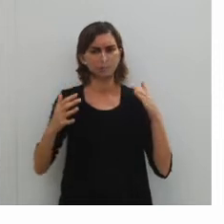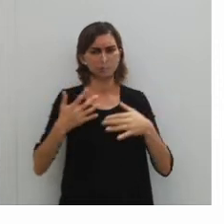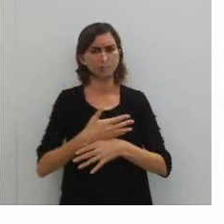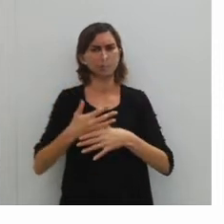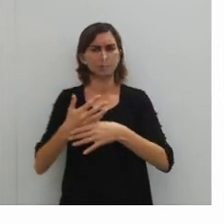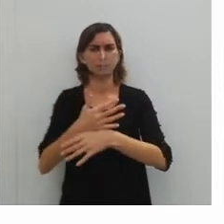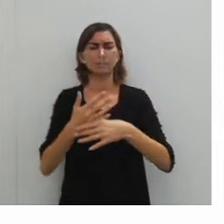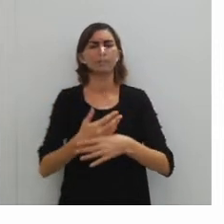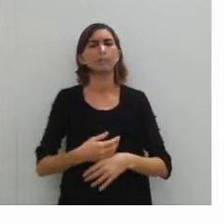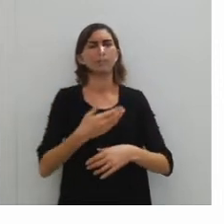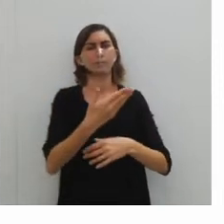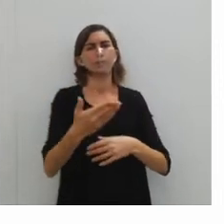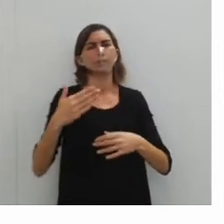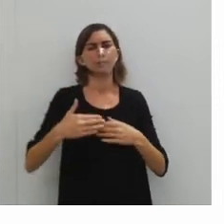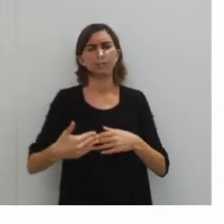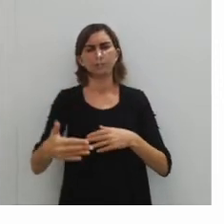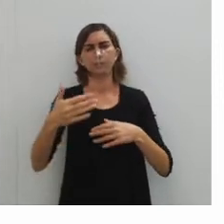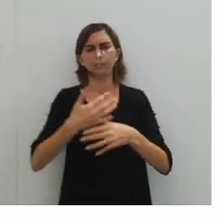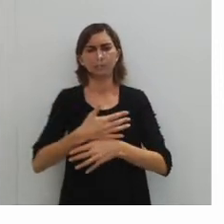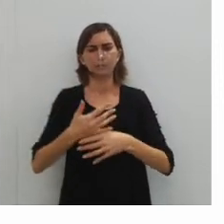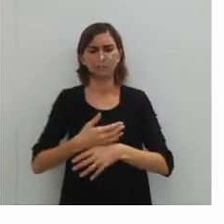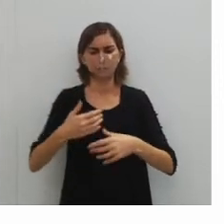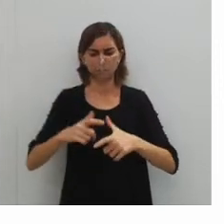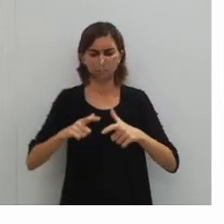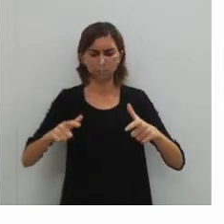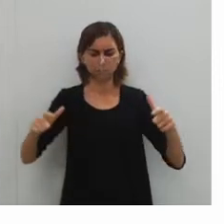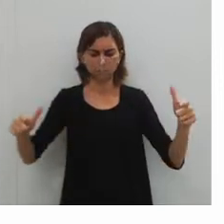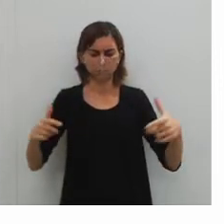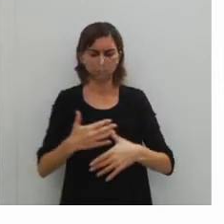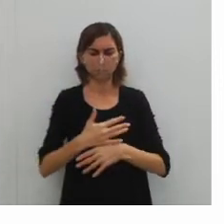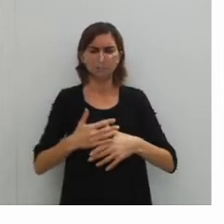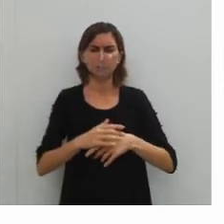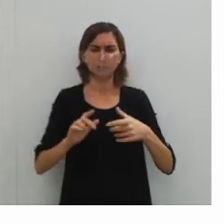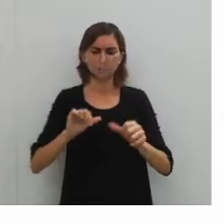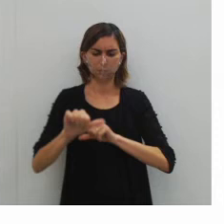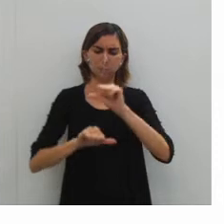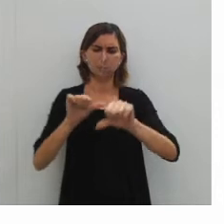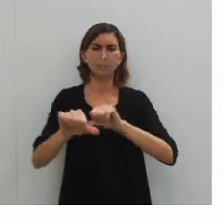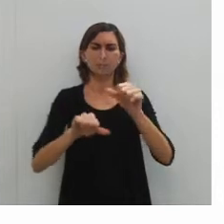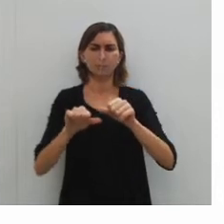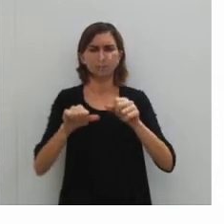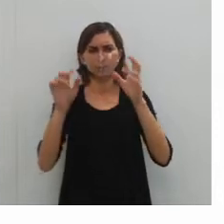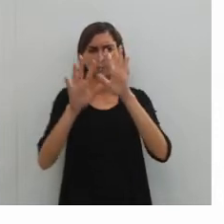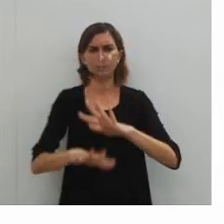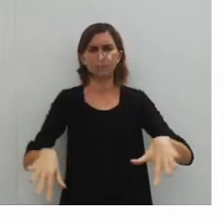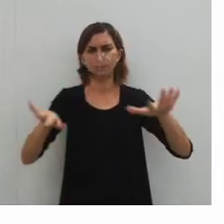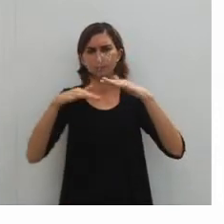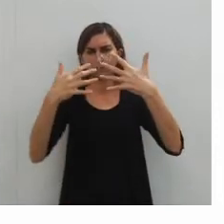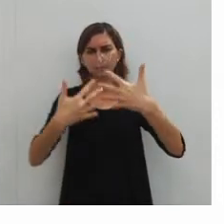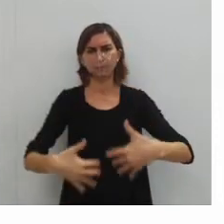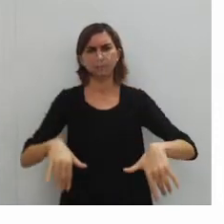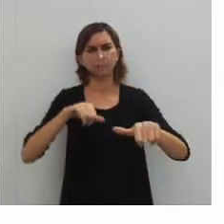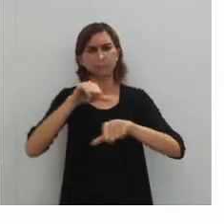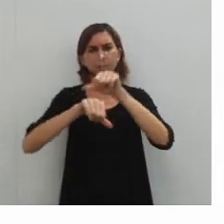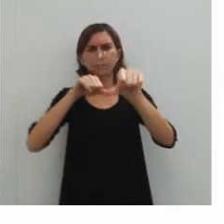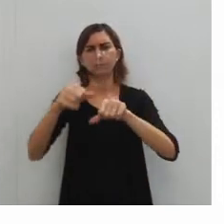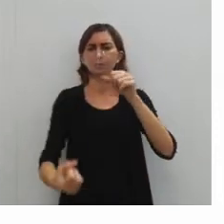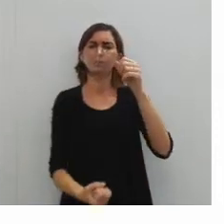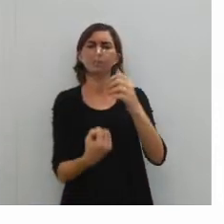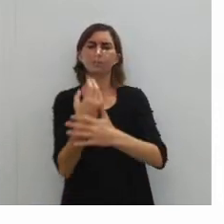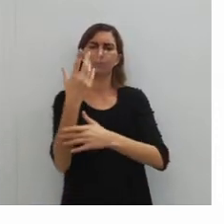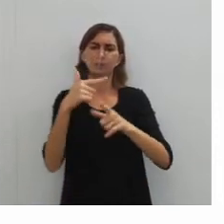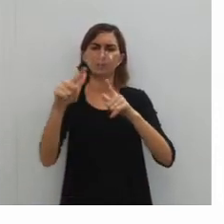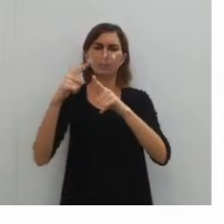urbanos. À medida que as cidades crescem, ocorrem modificações na paisagem natural, fazendo surgir assim